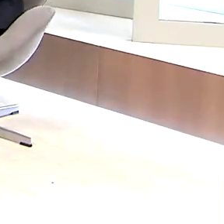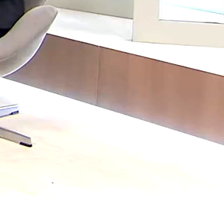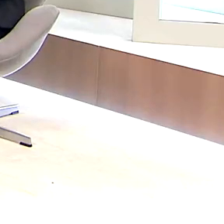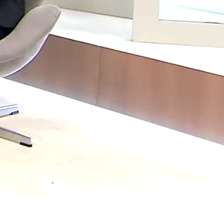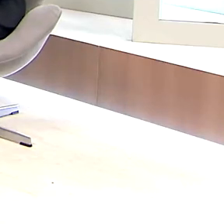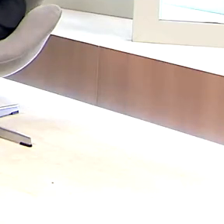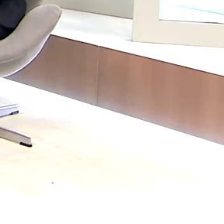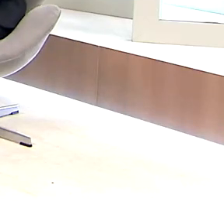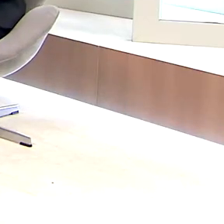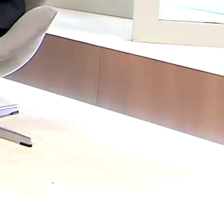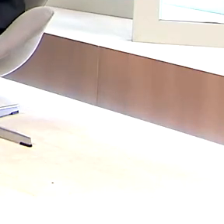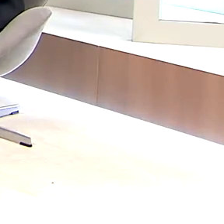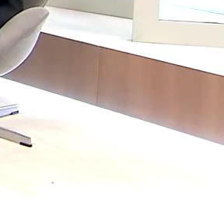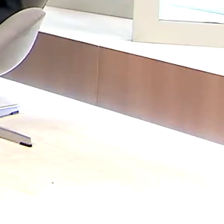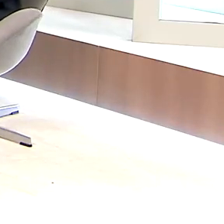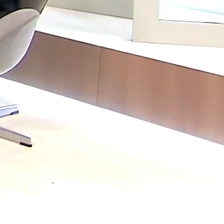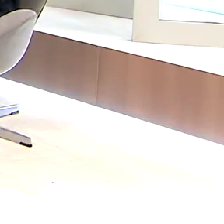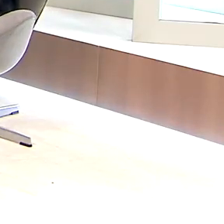Tchau.